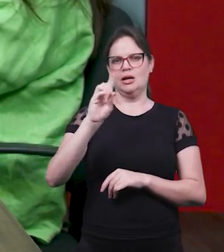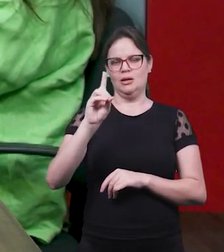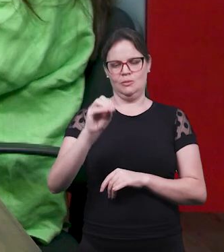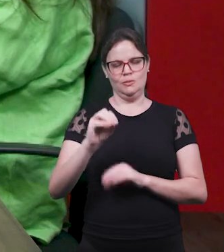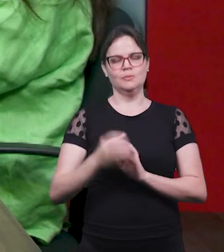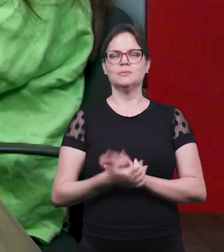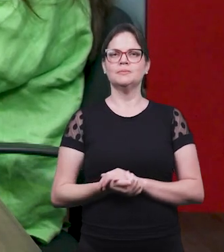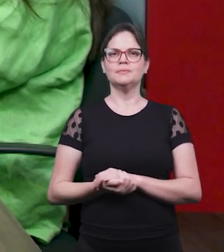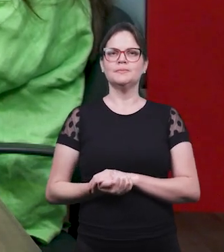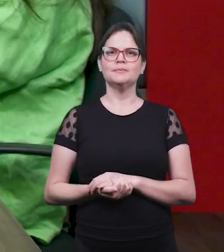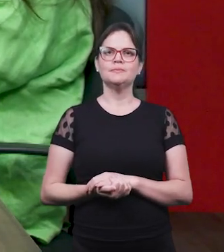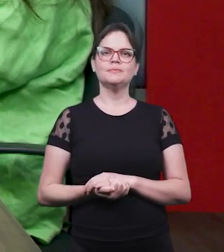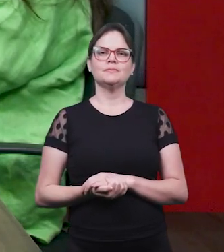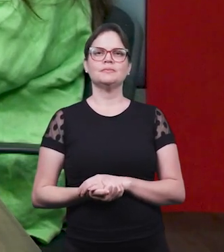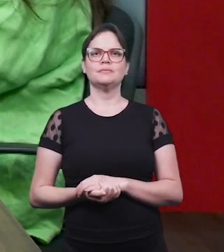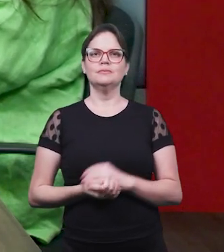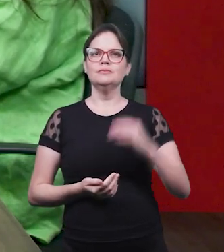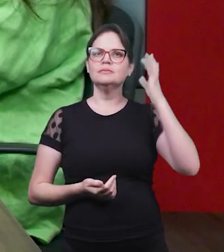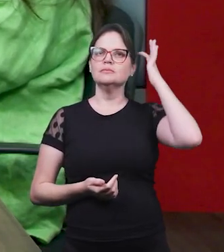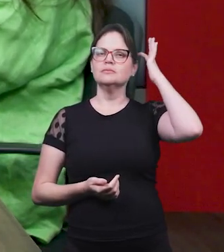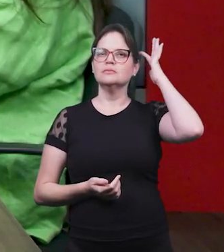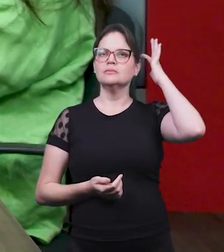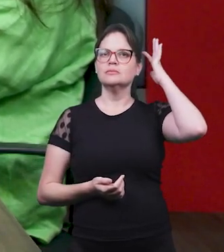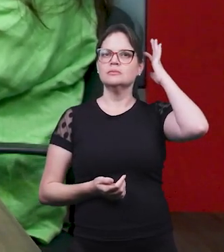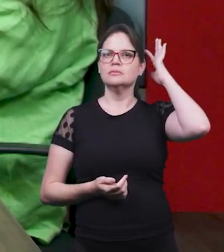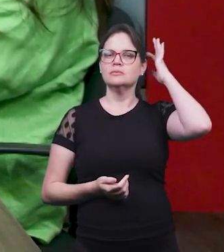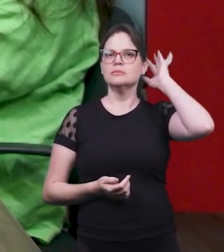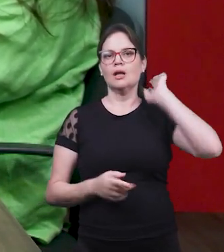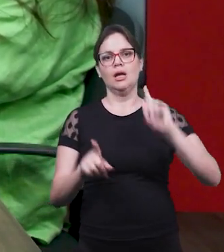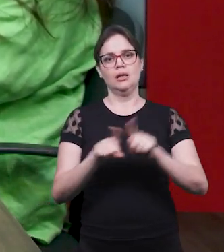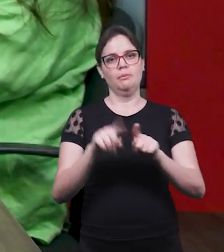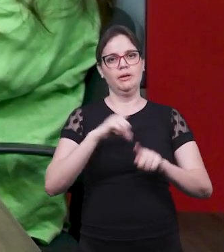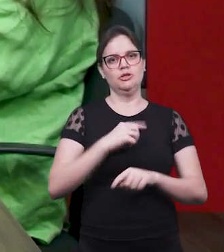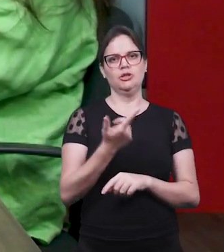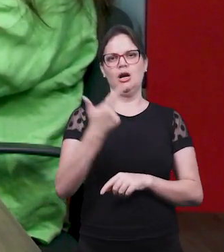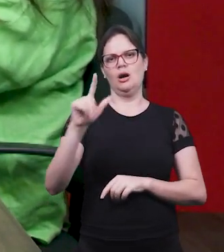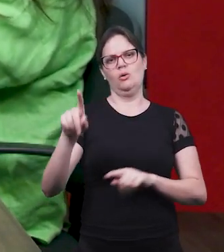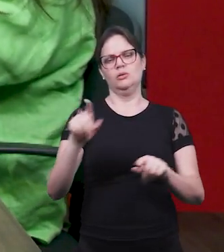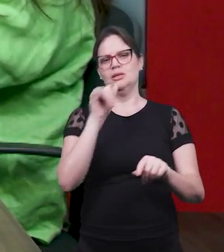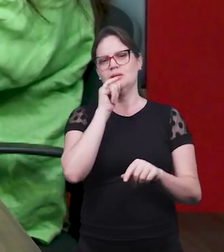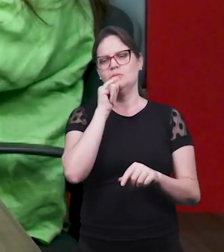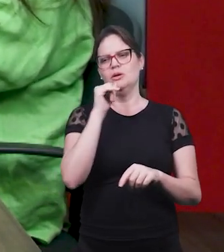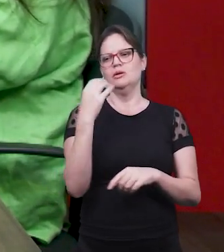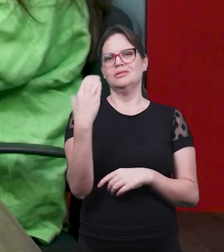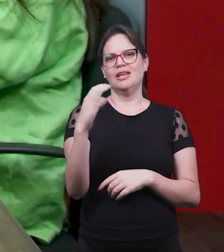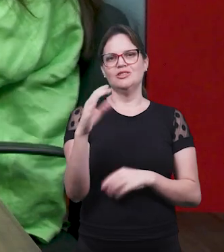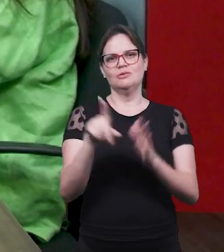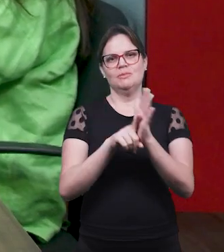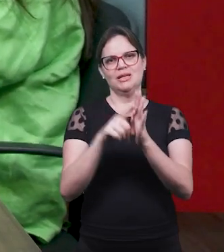né? Sim. Quem queria depois fazer vestibular e seguir